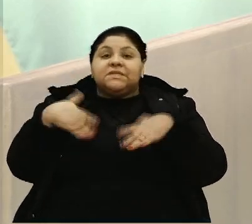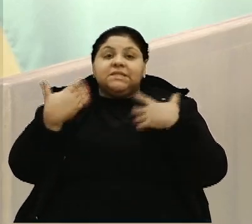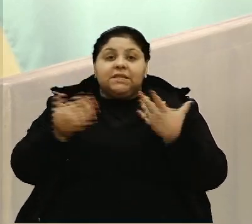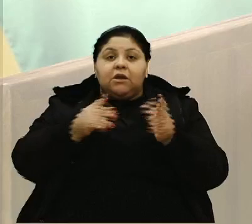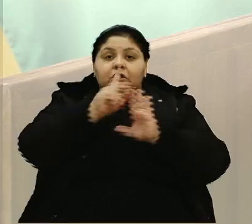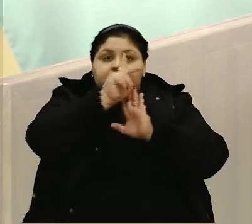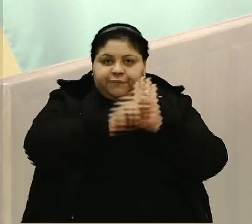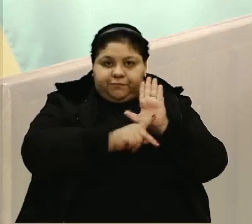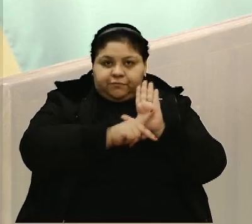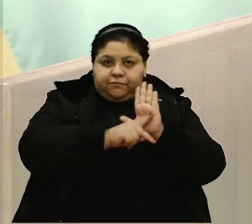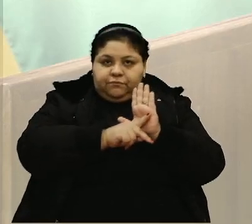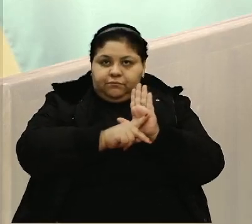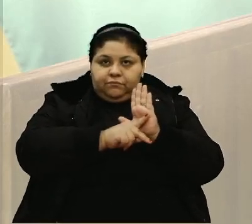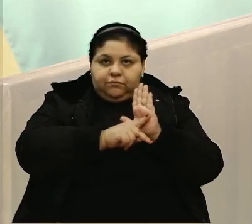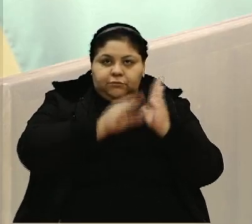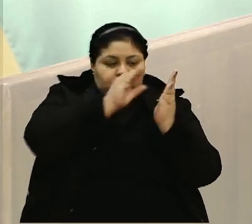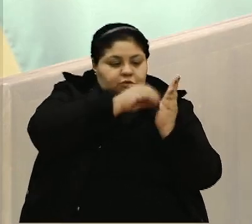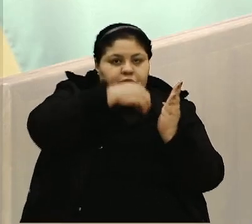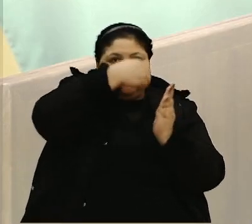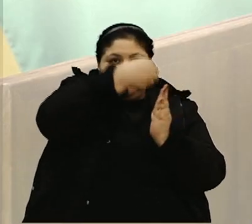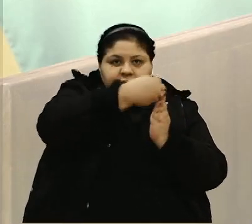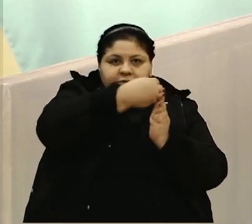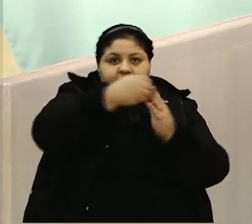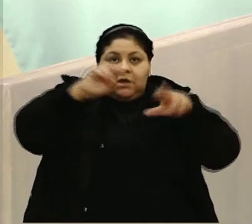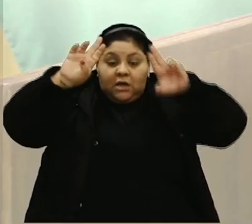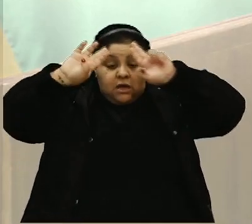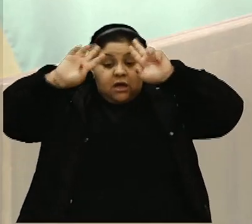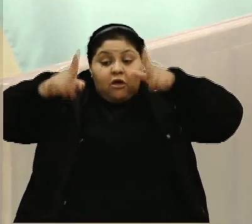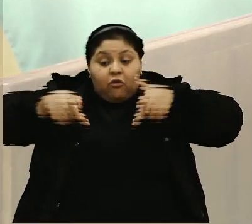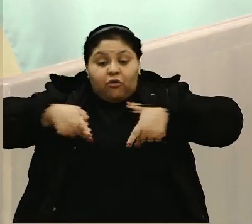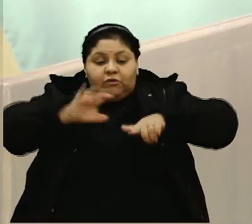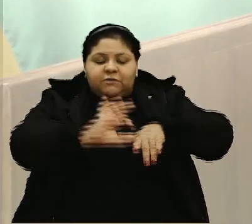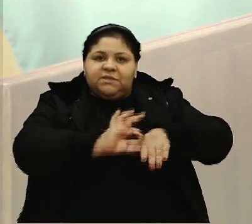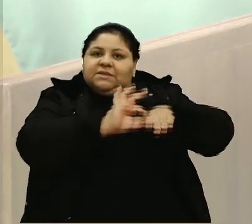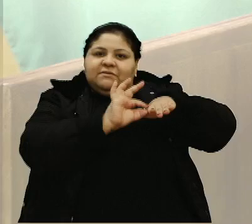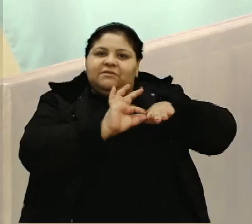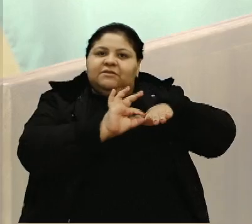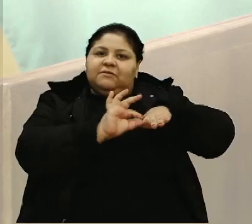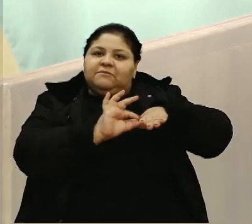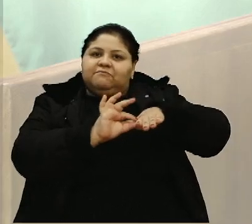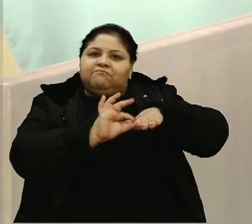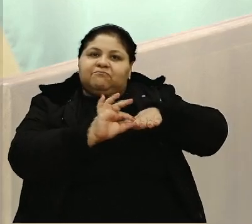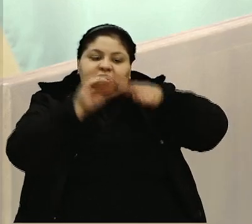projeto, colocando no calendário do município, é um reconhecimento às lideranças que